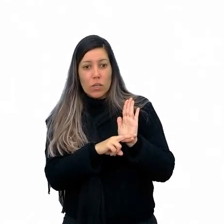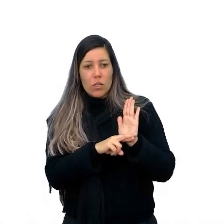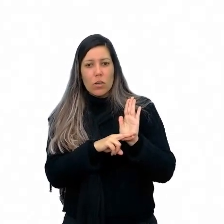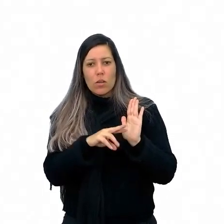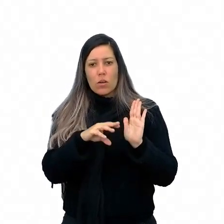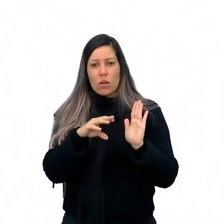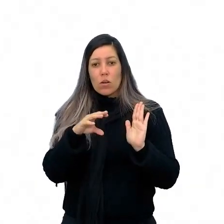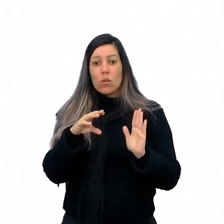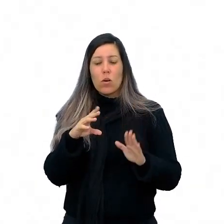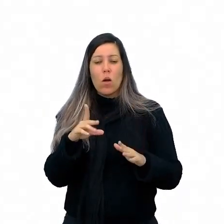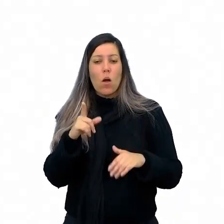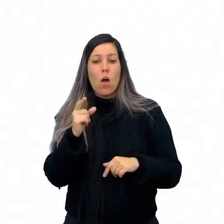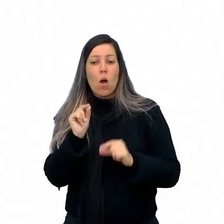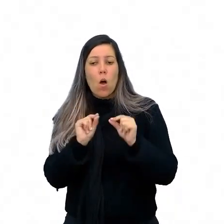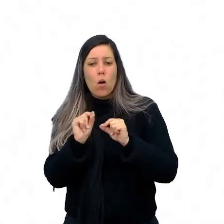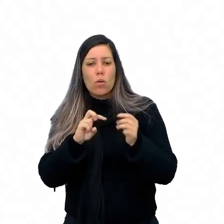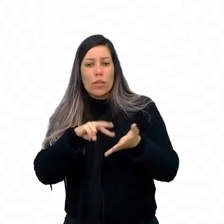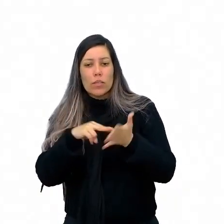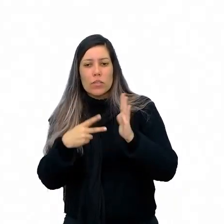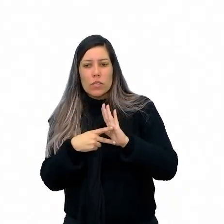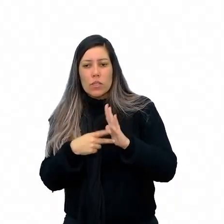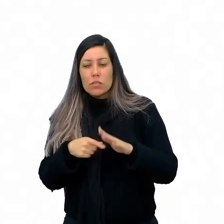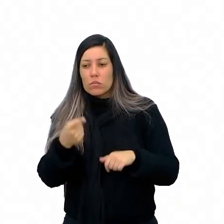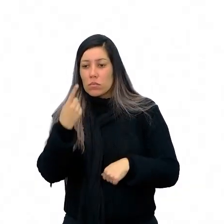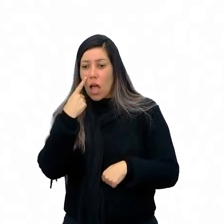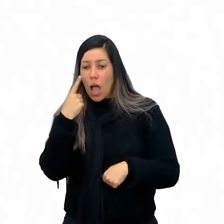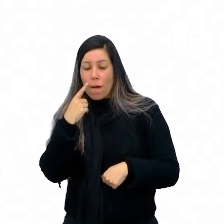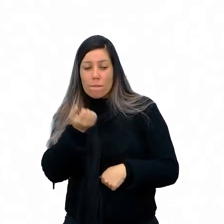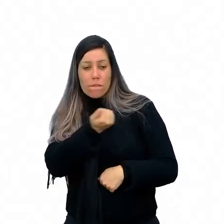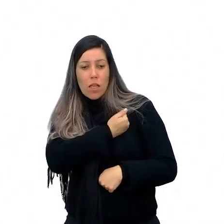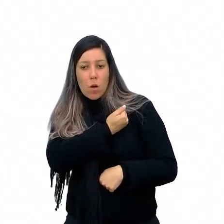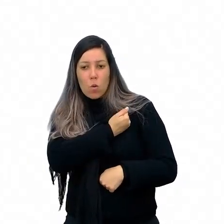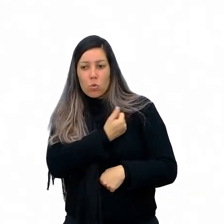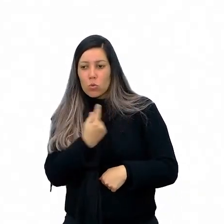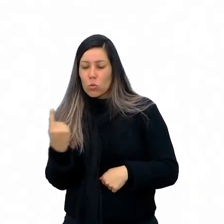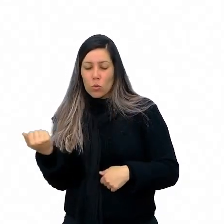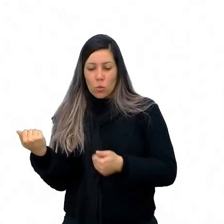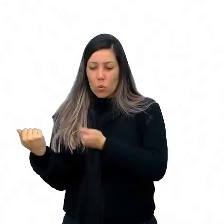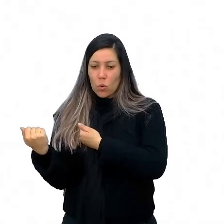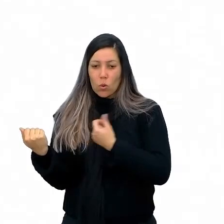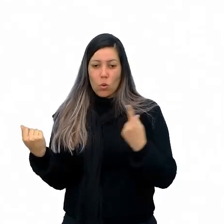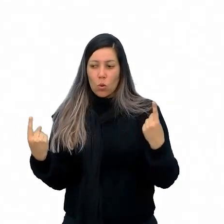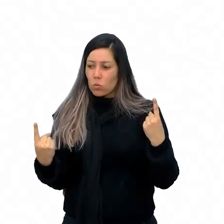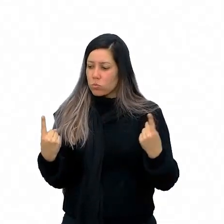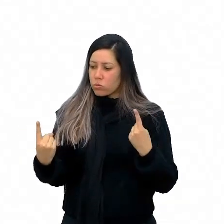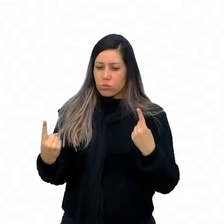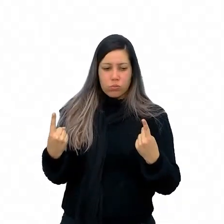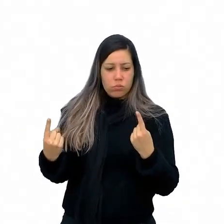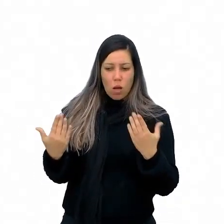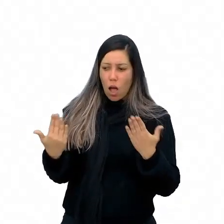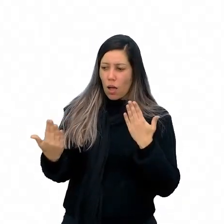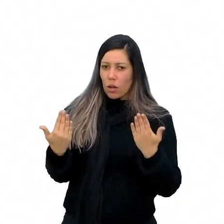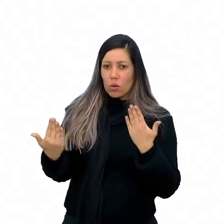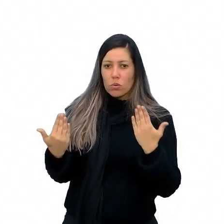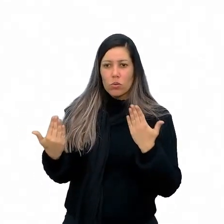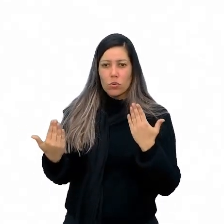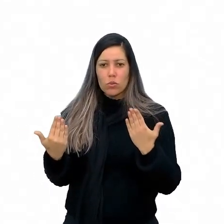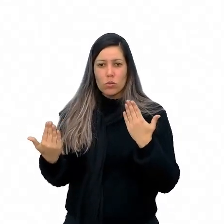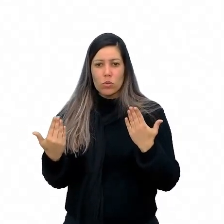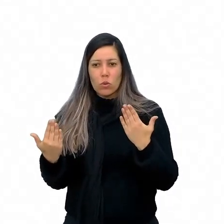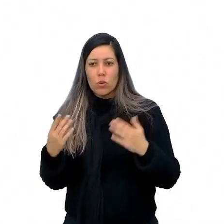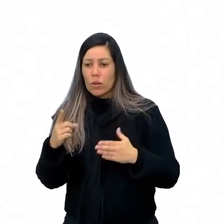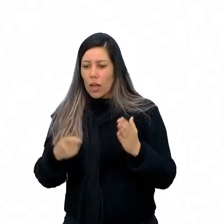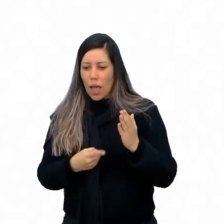EF09MA02, que é reconhecer um número irracional como número real, cuja representação decimal é infinita e